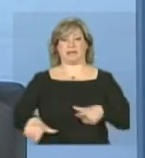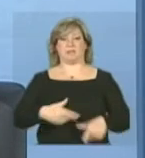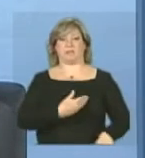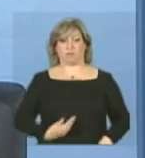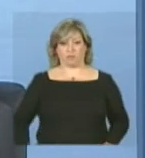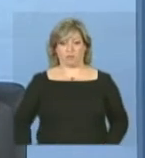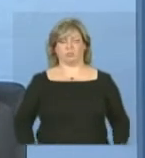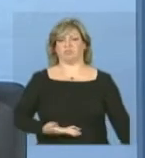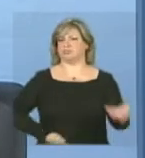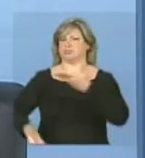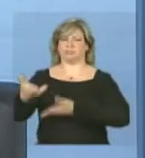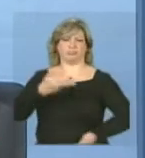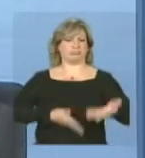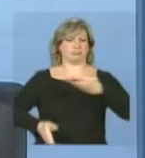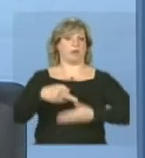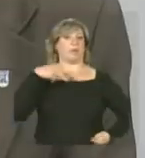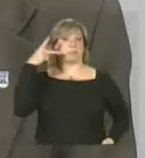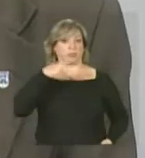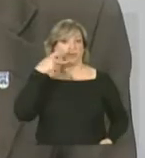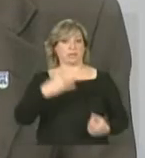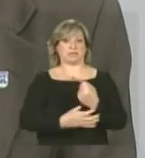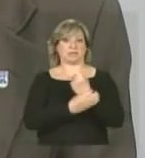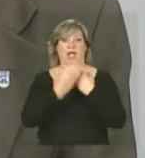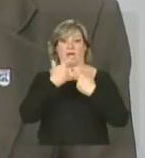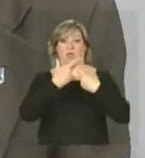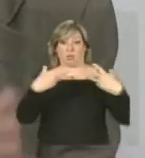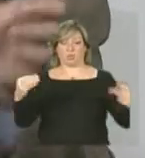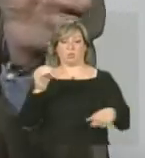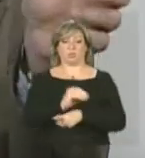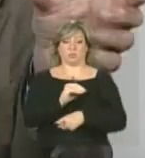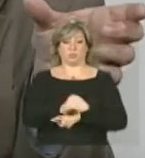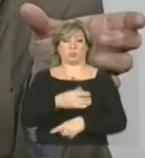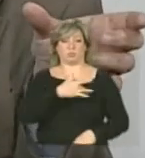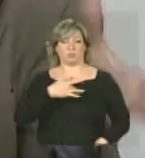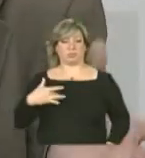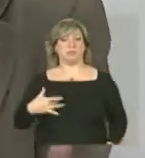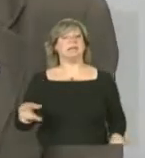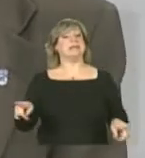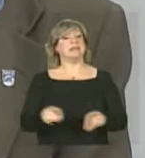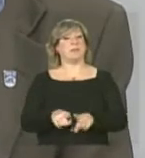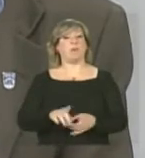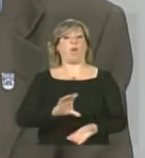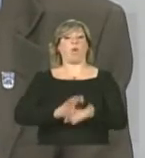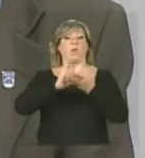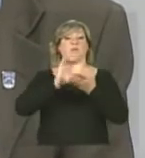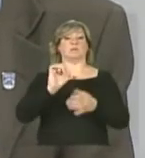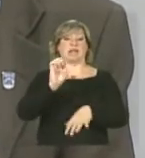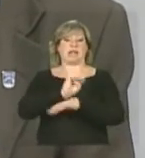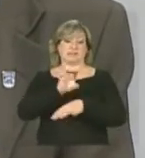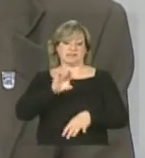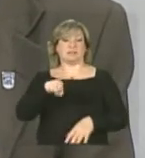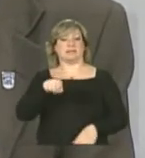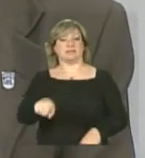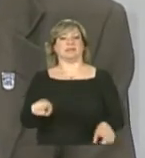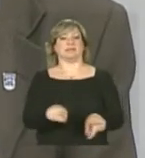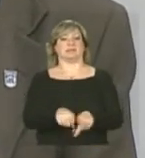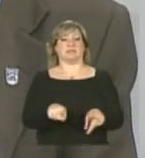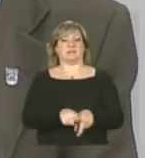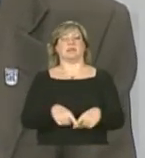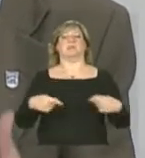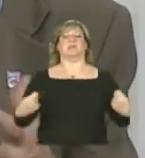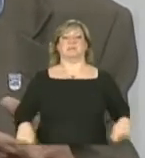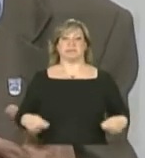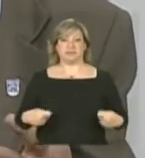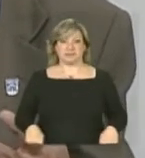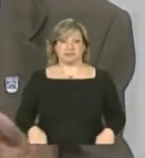gestão articulada das políticas de segurança alimentar adicional, e um Conselho Estadual de Segurança Alimentar Adicional,